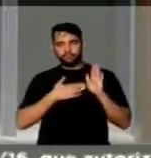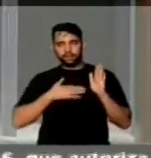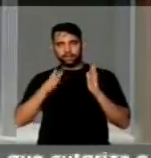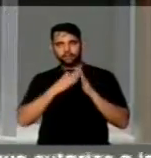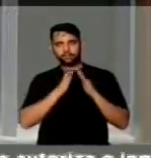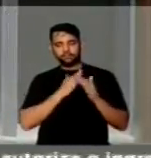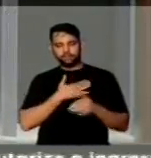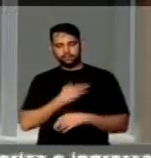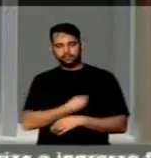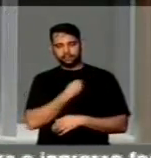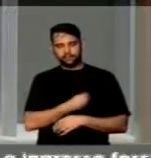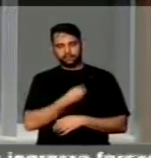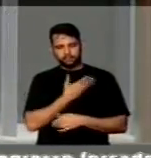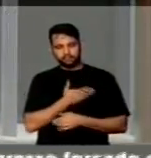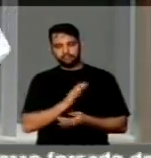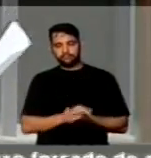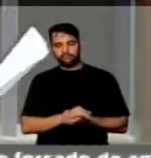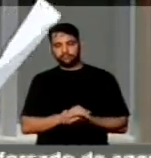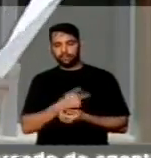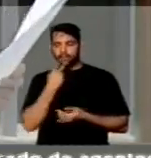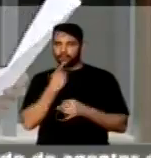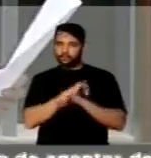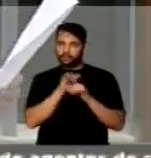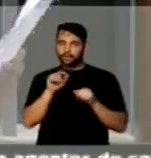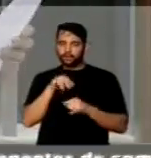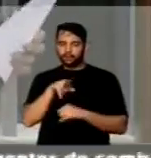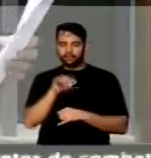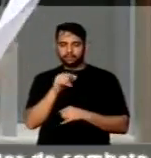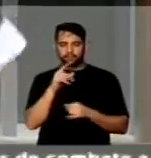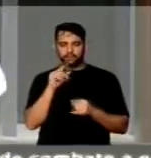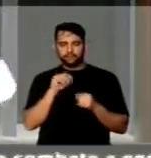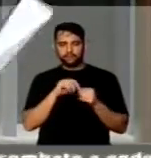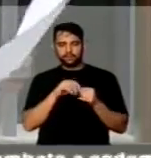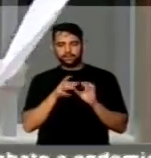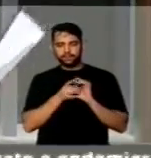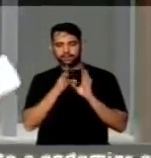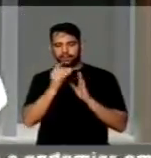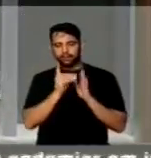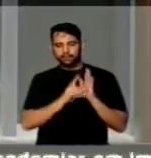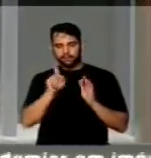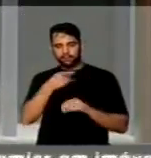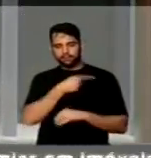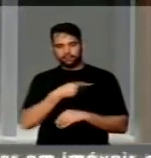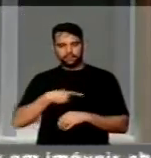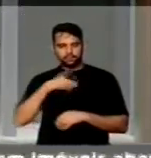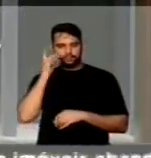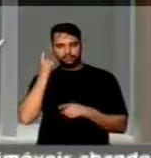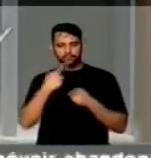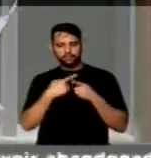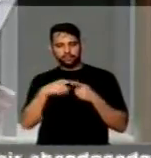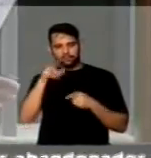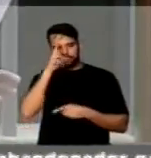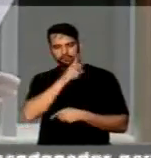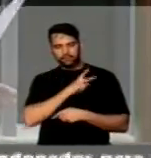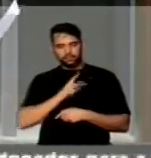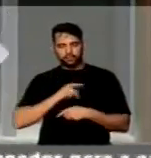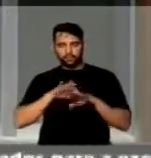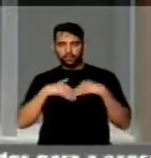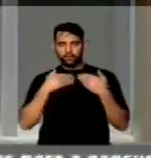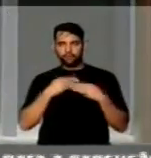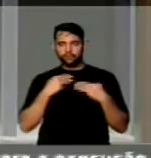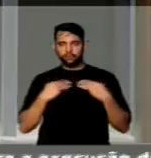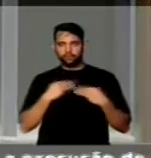Casa Minha Vida. E eu falo que é criminosa essa ação da ex-presidente Dilma, porque, senhor presidente, quando o